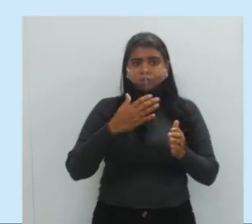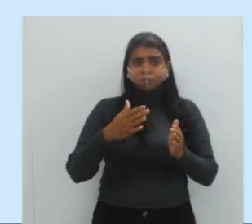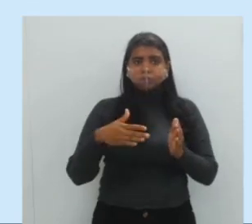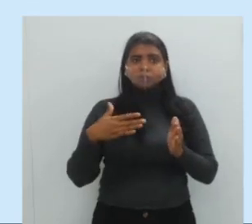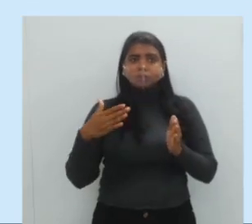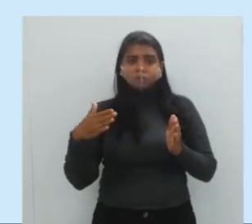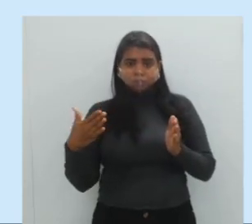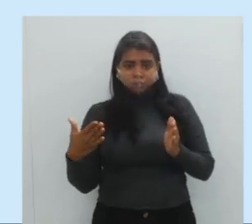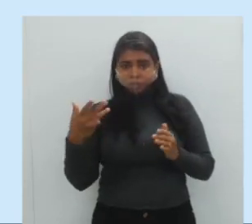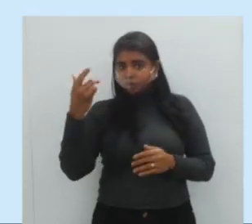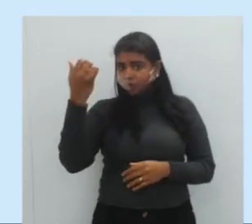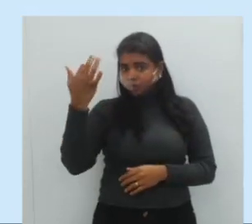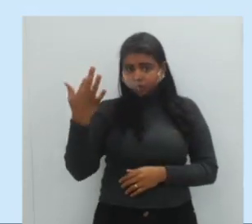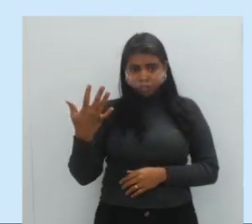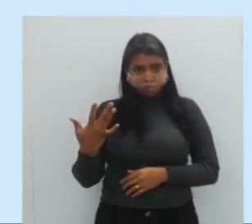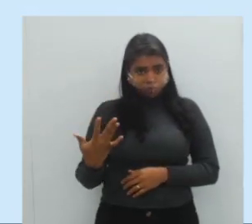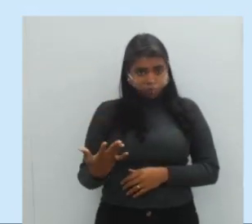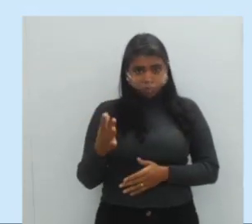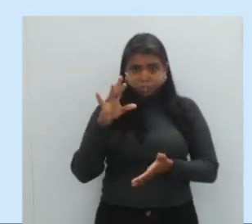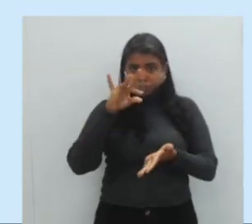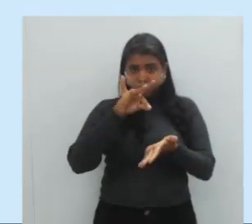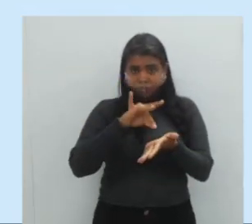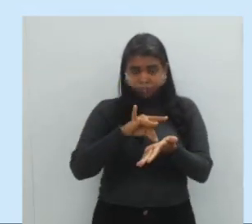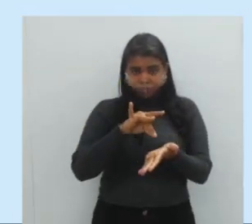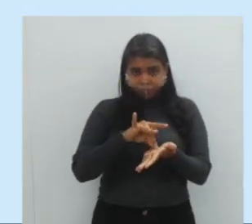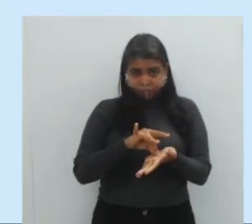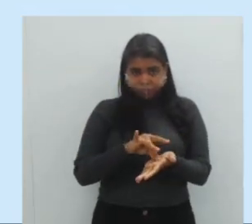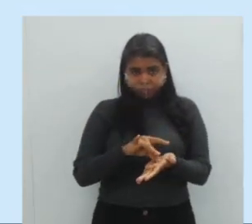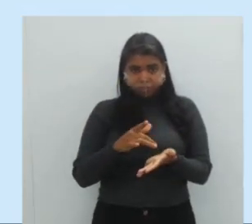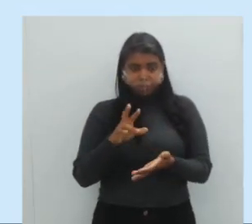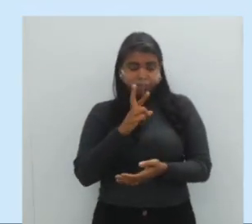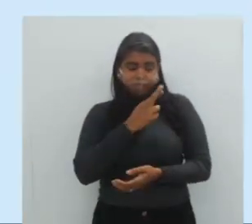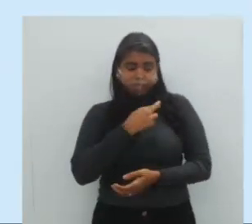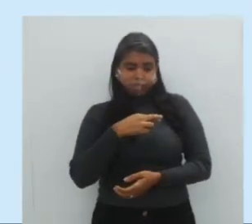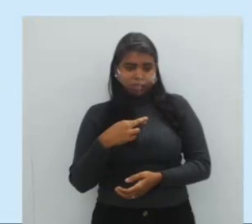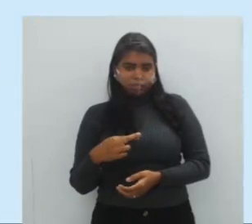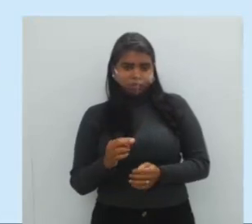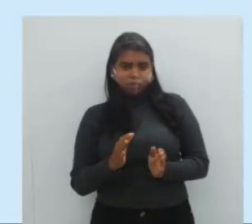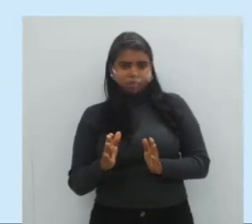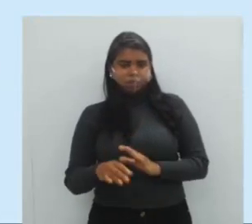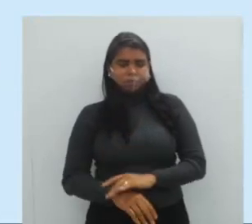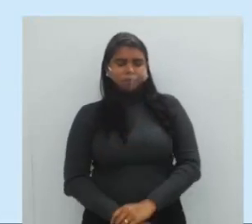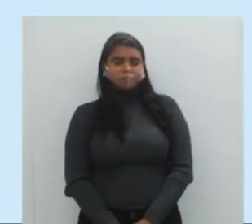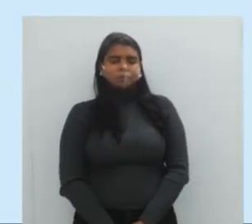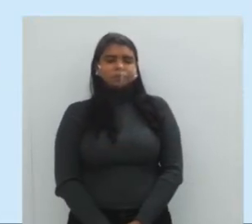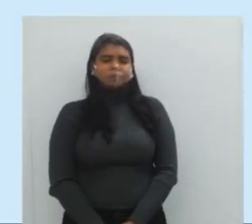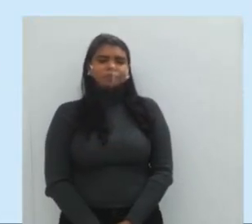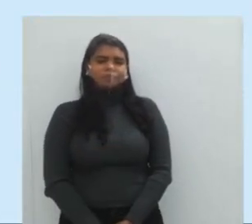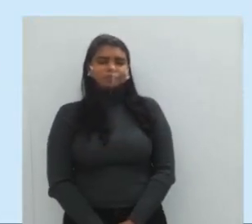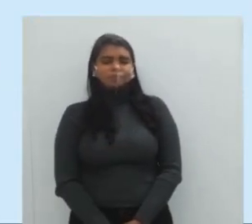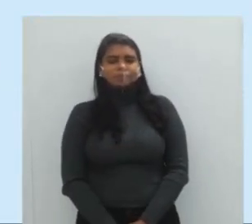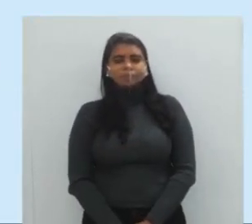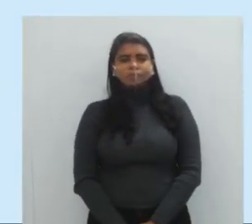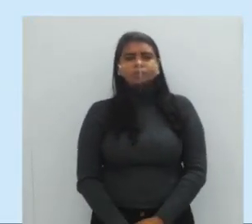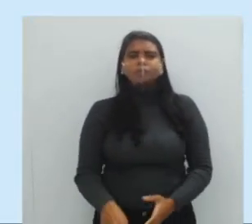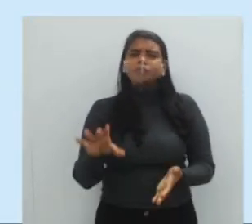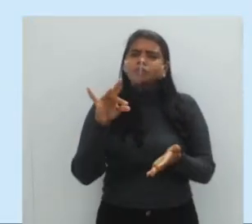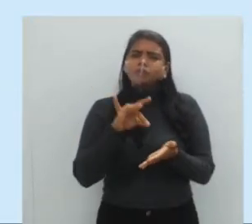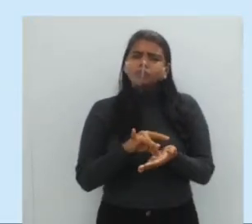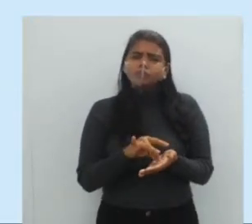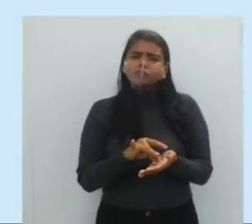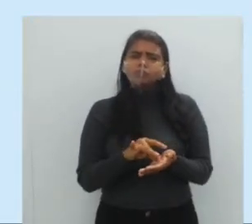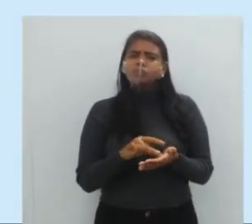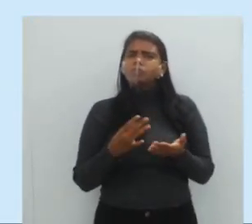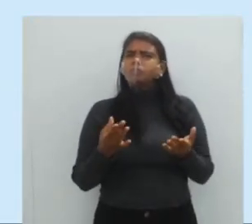transcendental, algo que tenta explicar uma verdade para aquela religião. Vamos em frente. Então, o conceito de